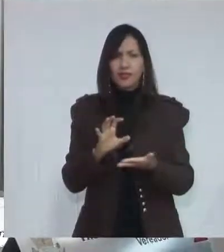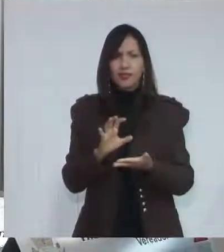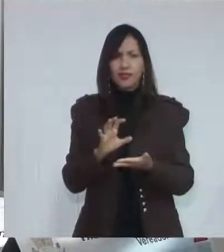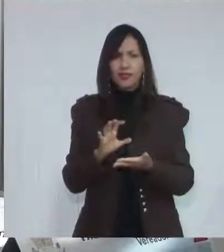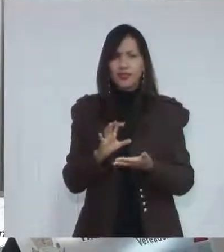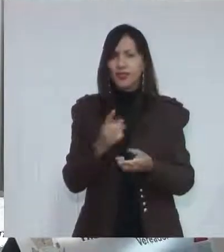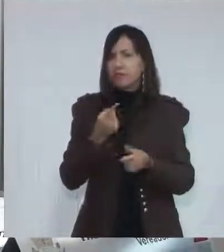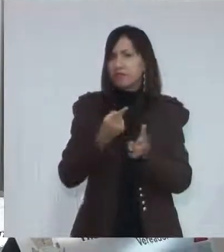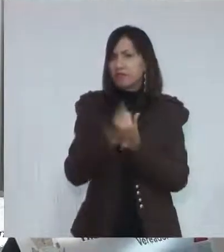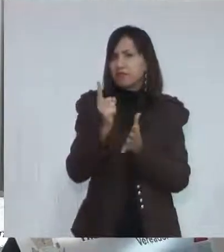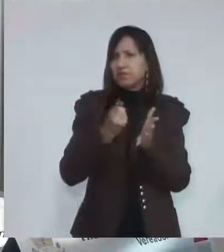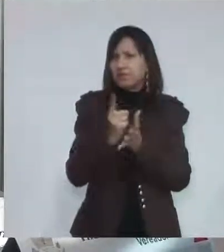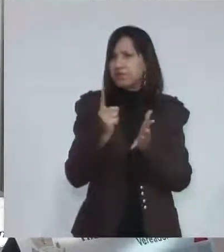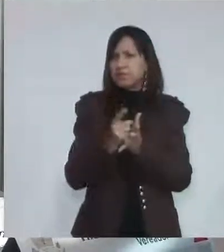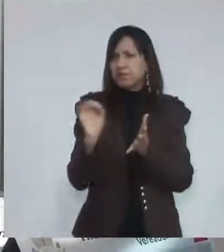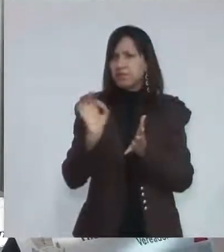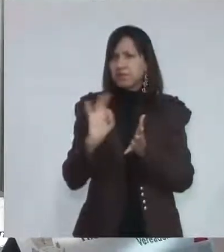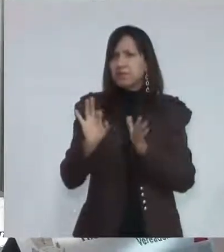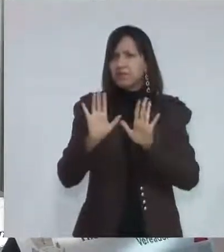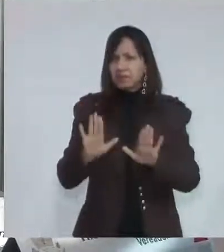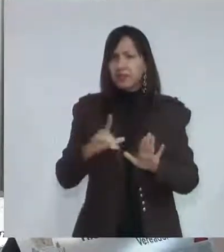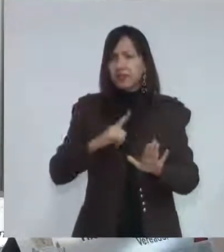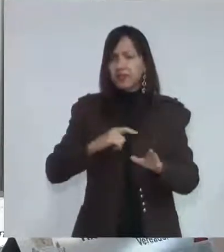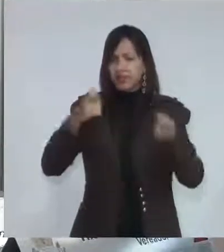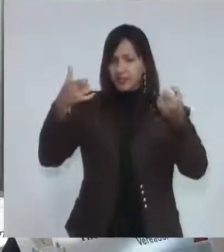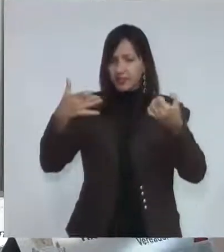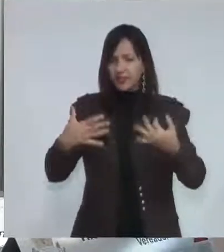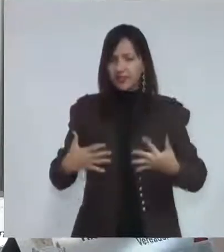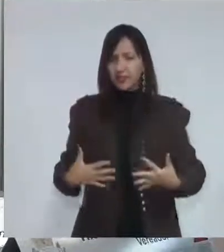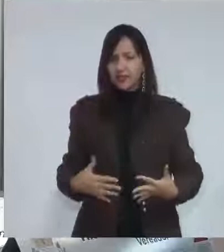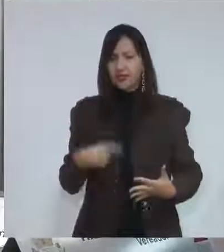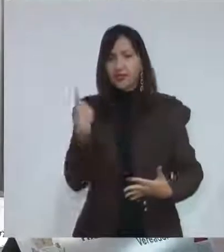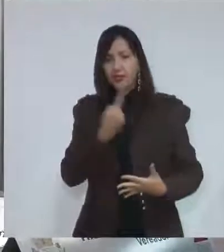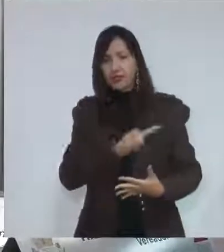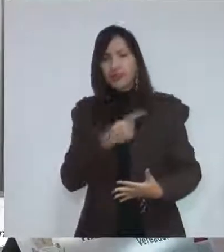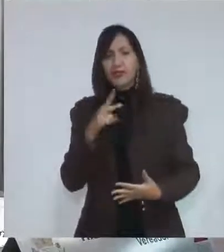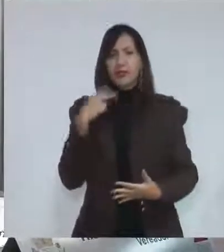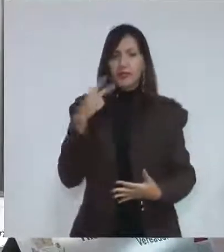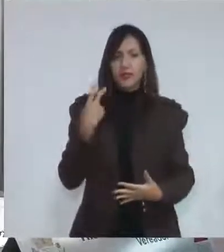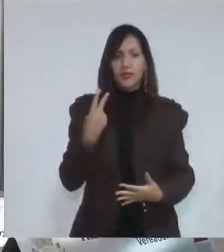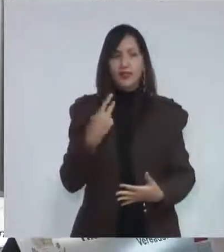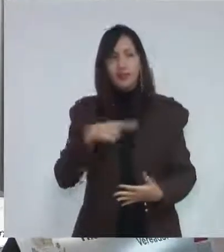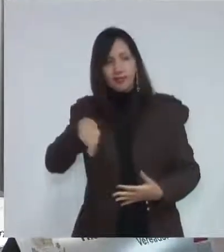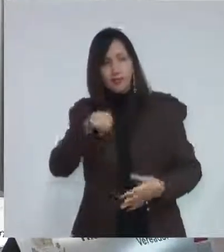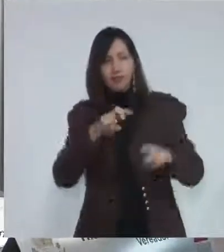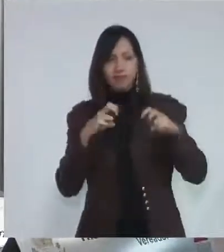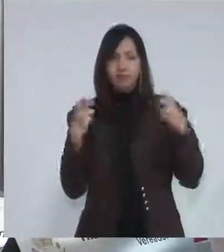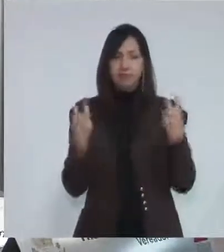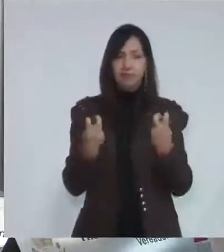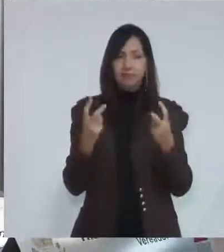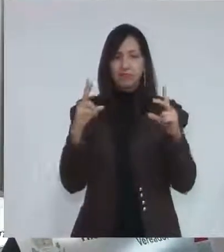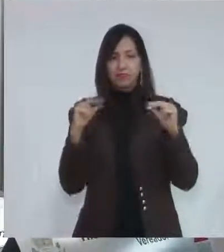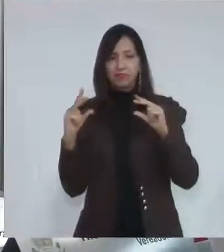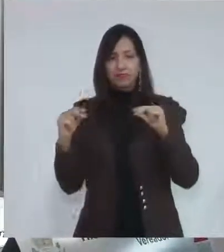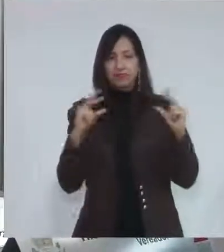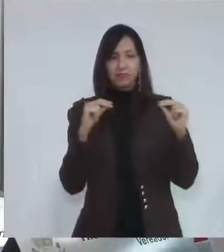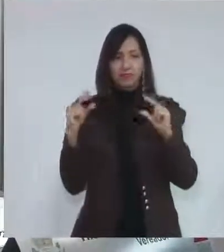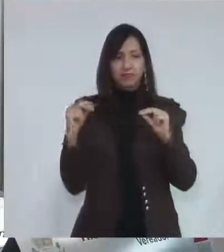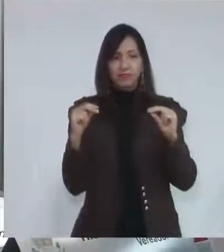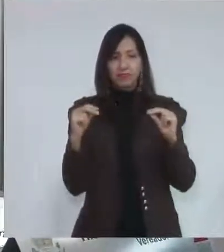é crítica, e sim uma ponderação visando a gente, como vereadores, todos sentar, conversar e debater sobre essa